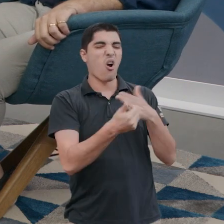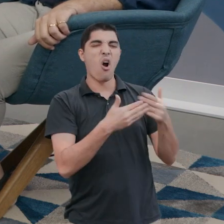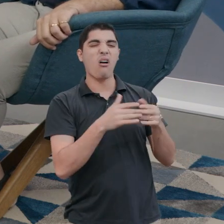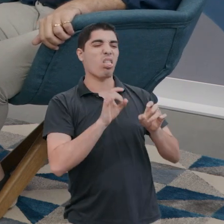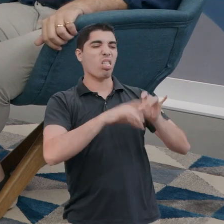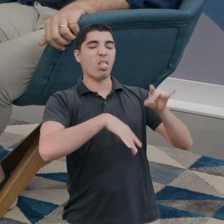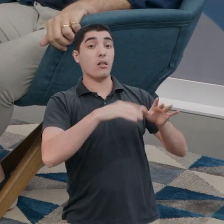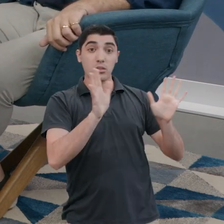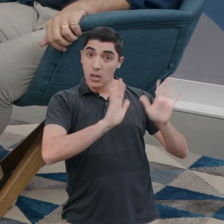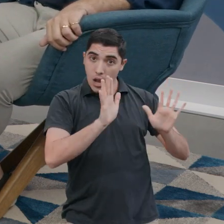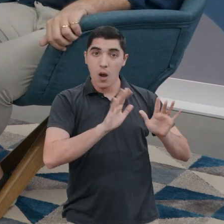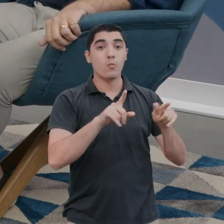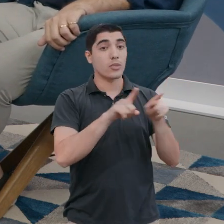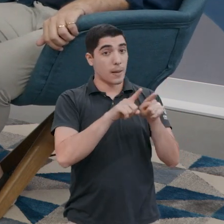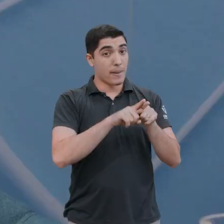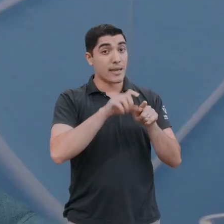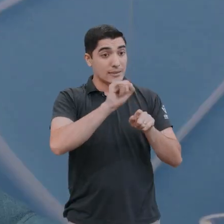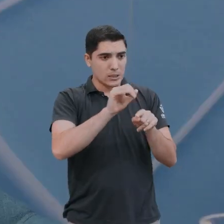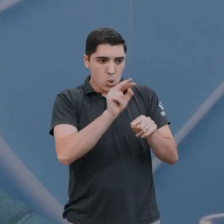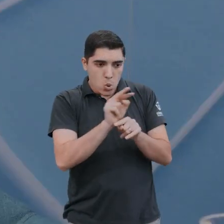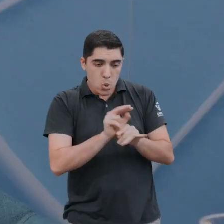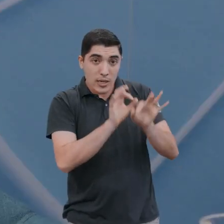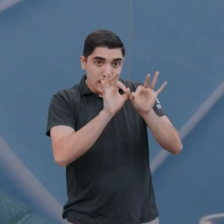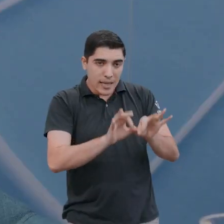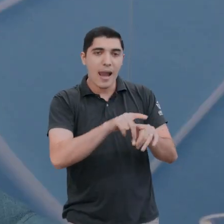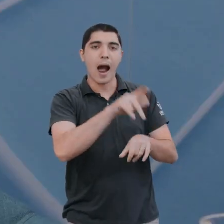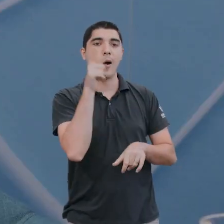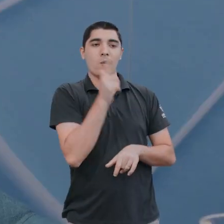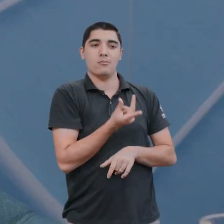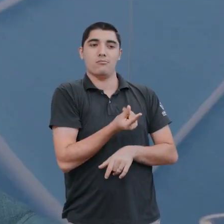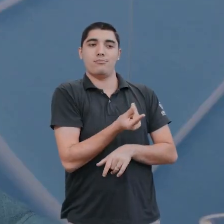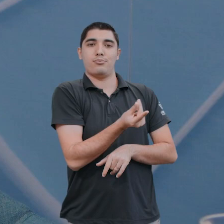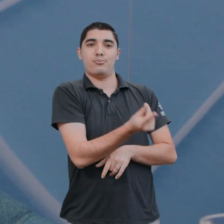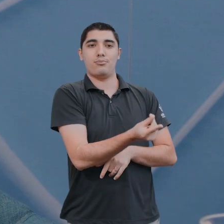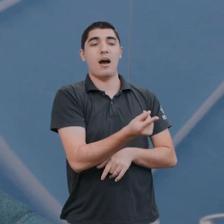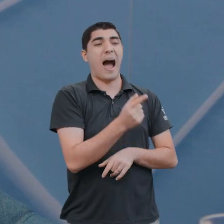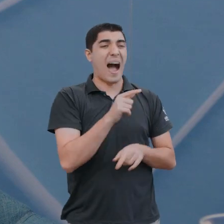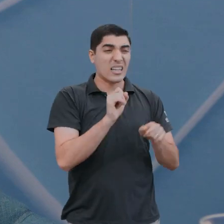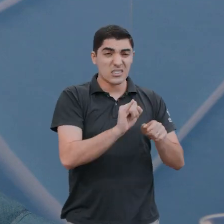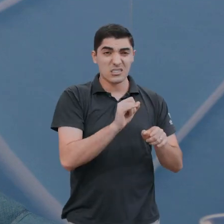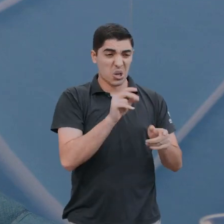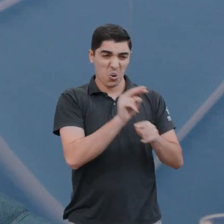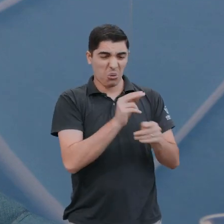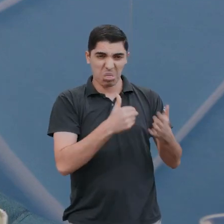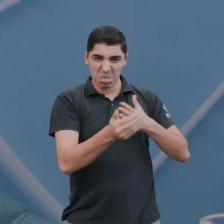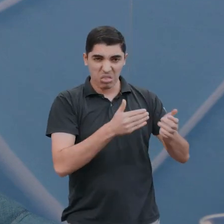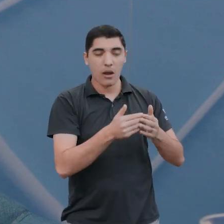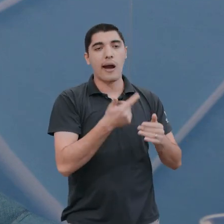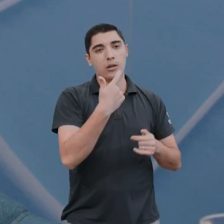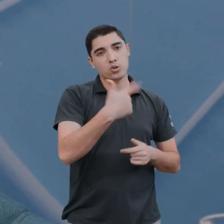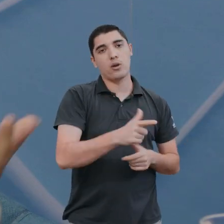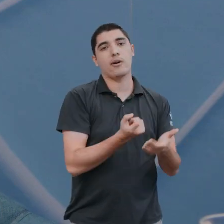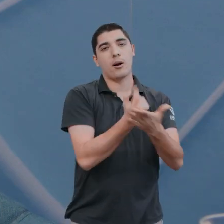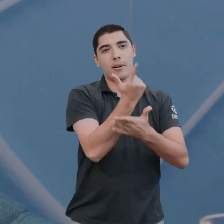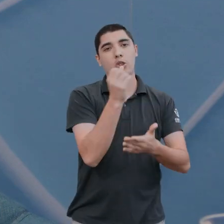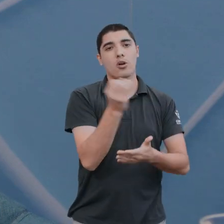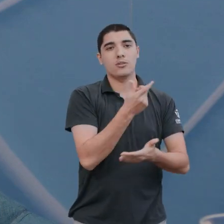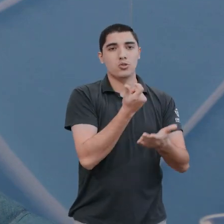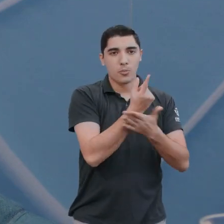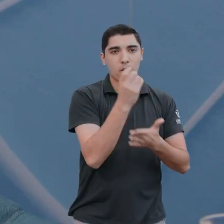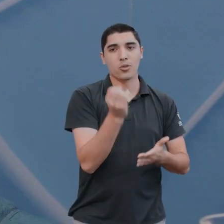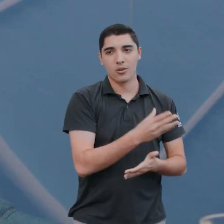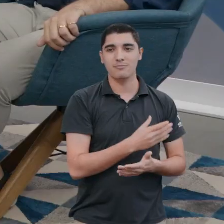qualquer peça. Isso afeta muito a durabilidade e aí faz com que a pessoa precise comprar outra peça de novo, e vira um